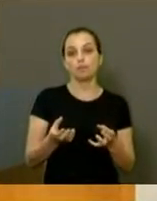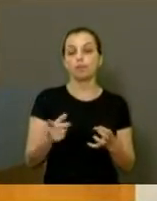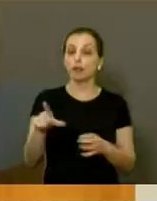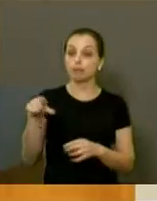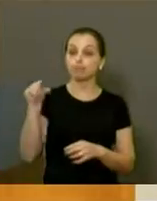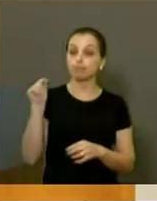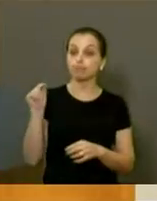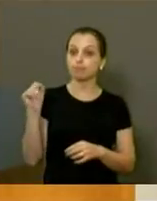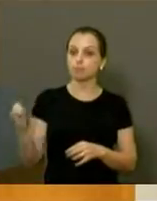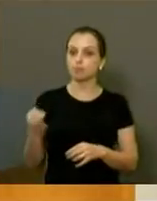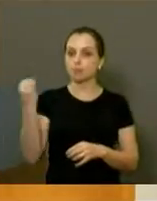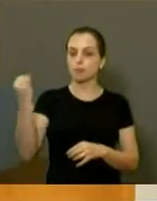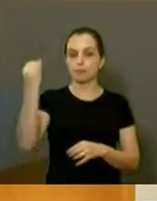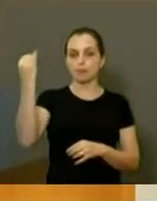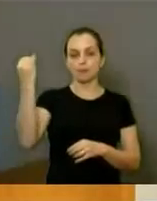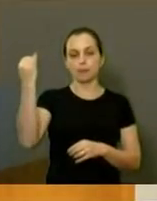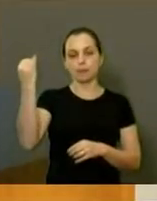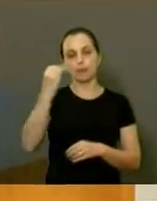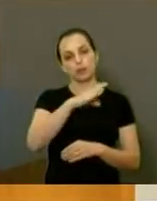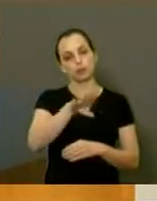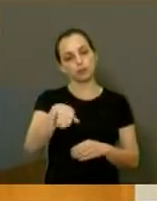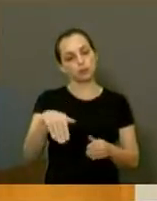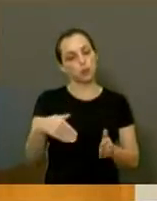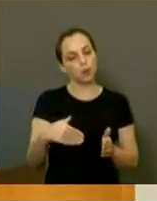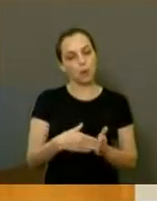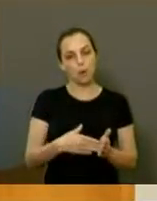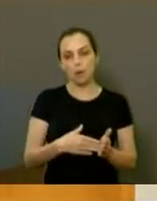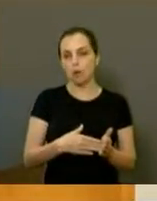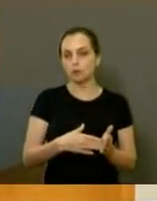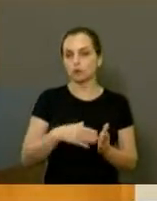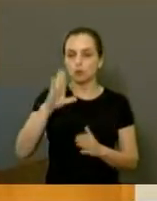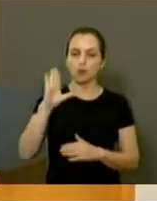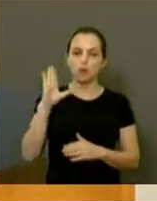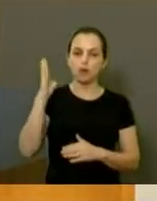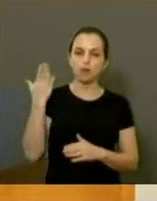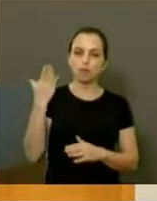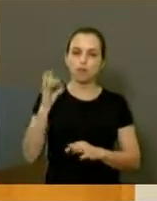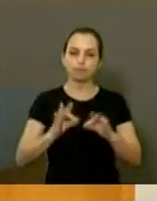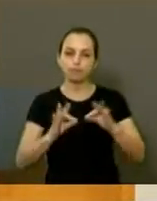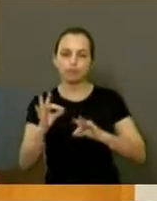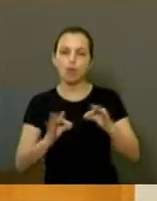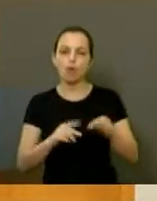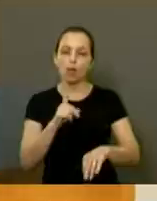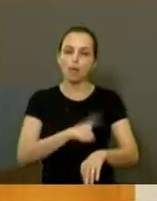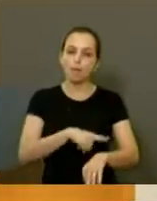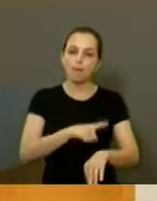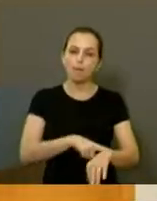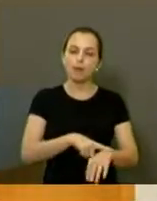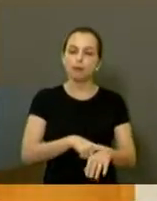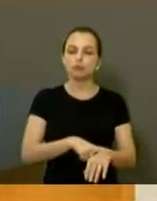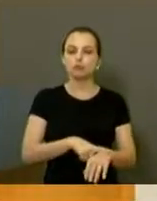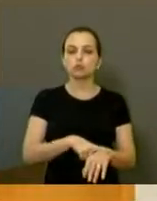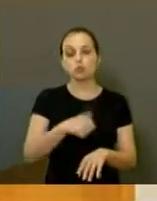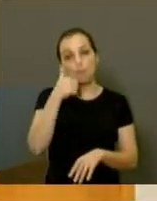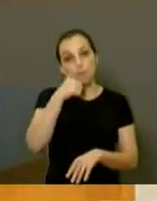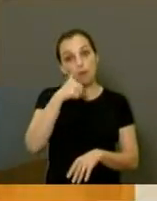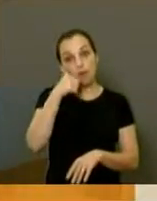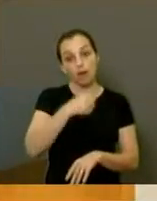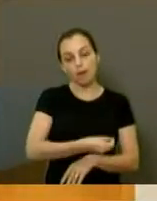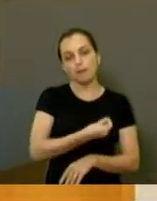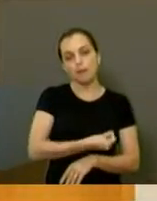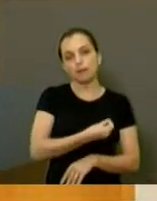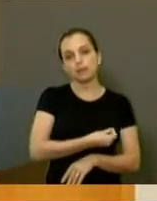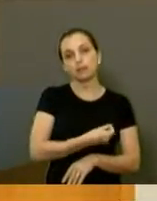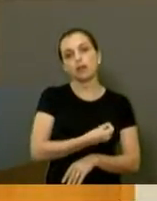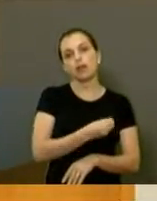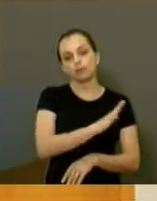né, a importância de todos os eventos que a gente fez no Momento Mulher. A gente teve a presença da maioria